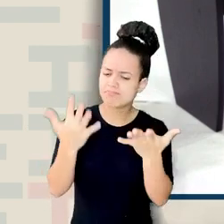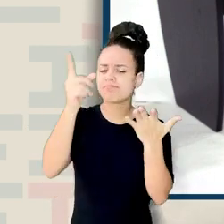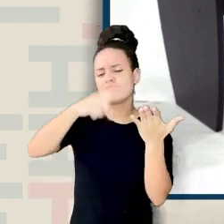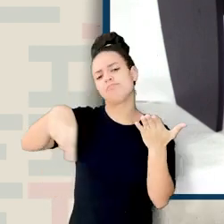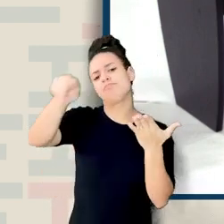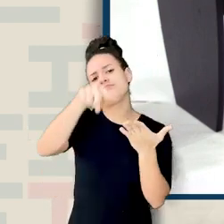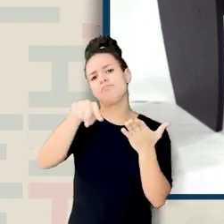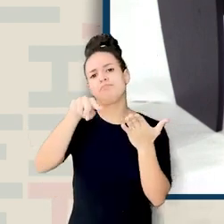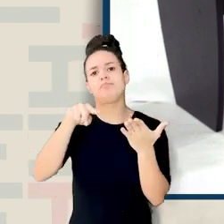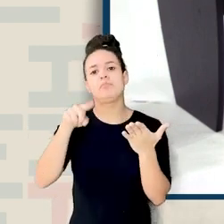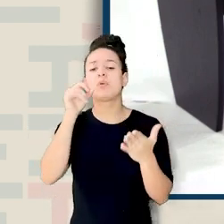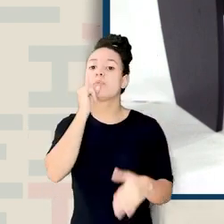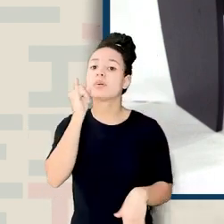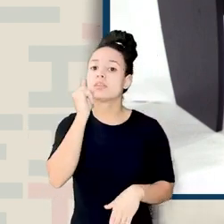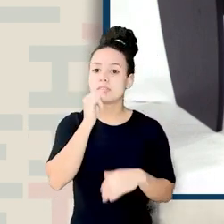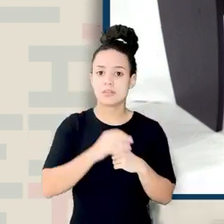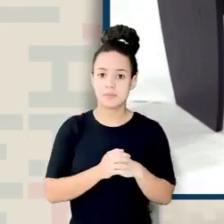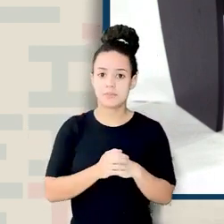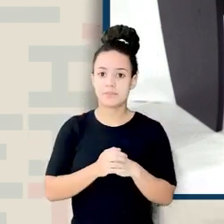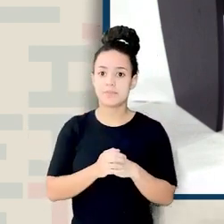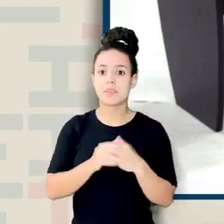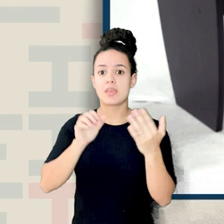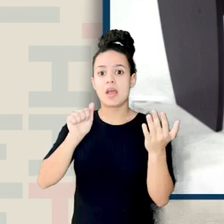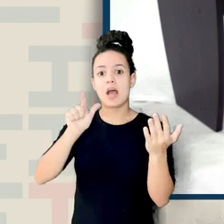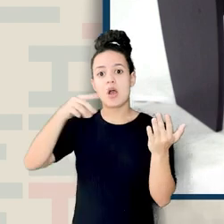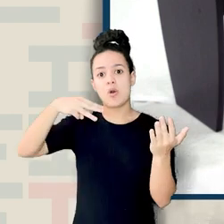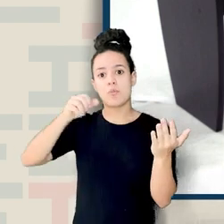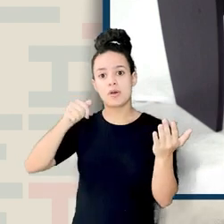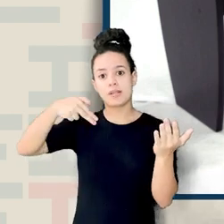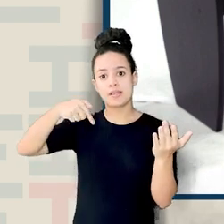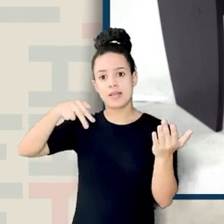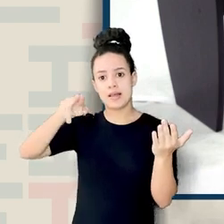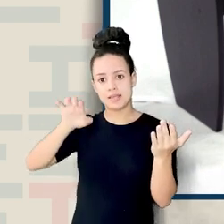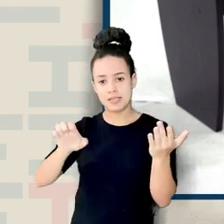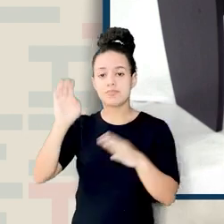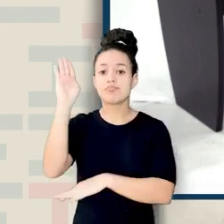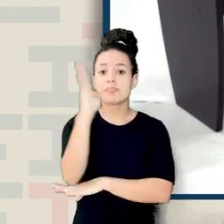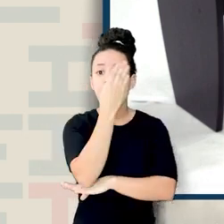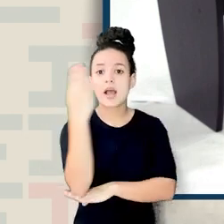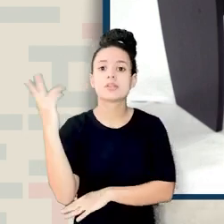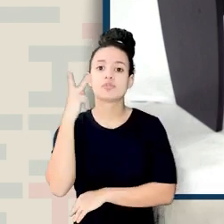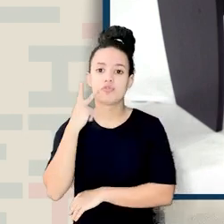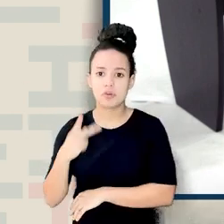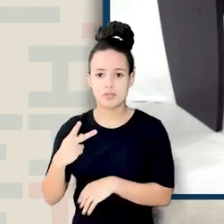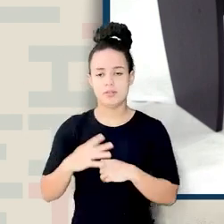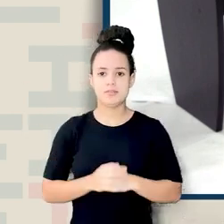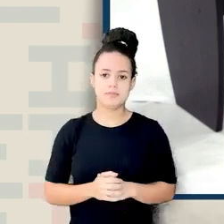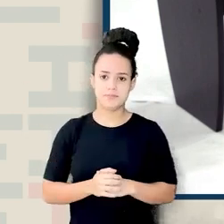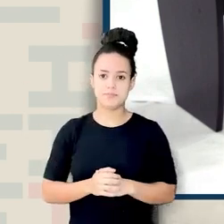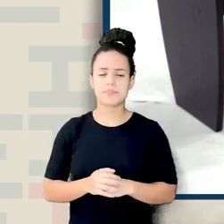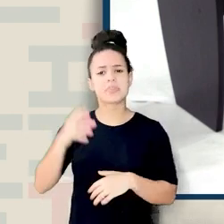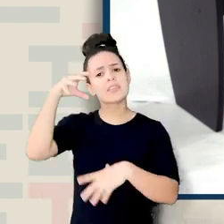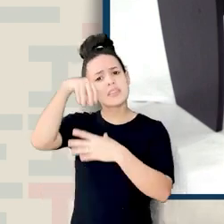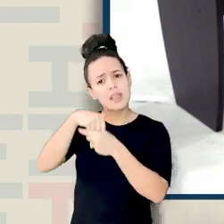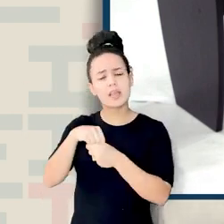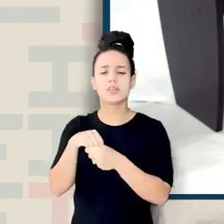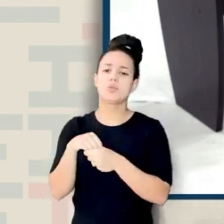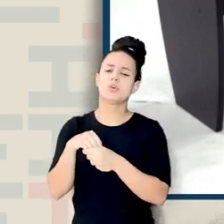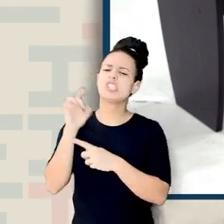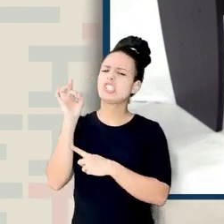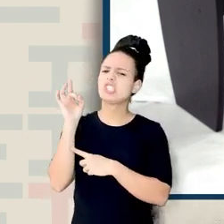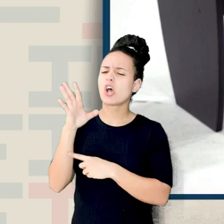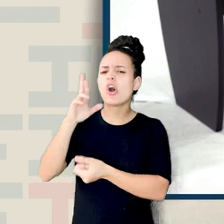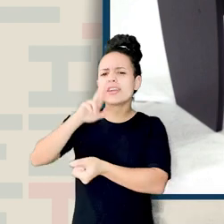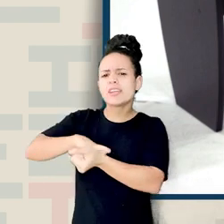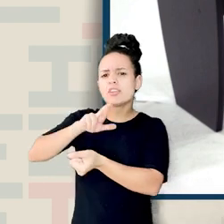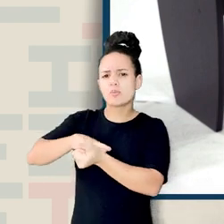vocês, como, por exemplo, o Almanaque dos Maracatus de Fortaleza, trazendo nesse trabalho não apenas a rítmica